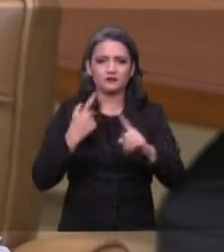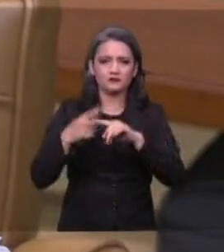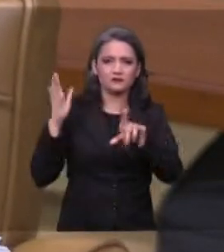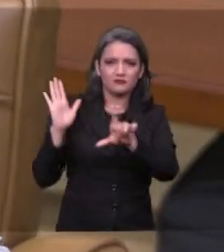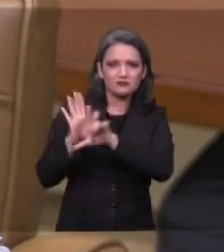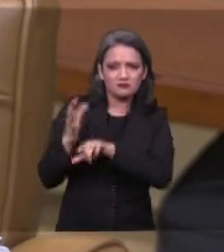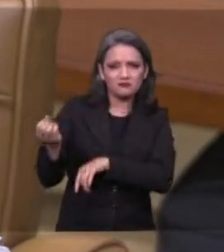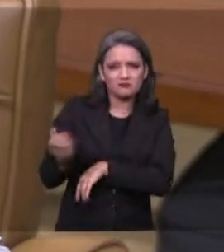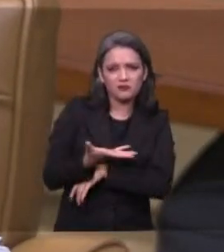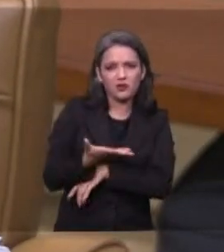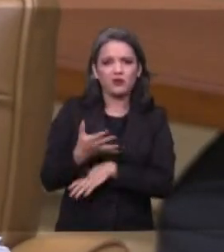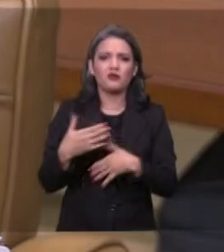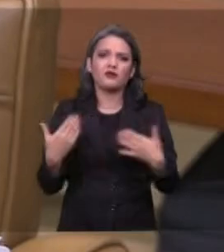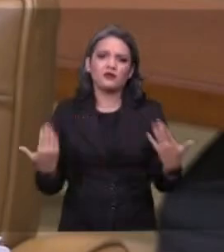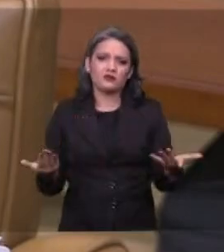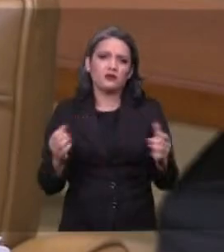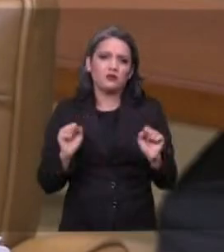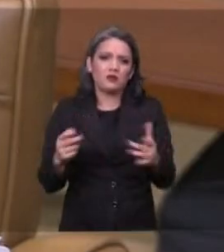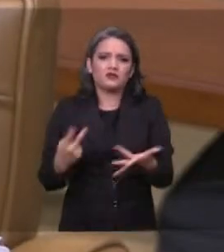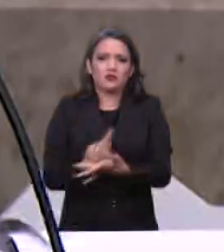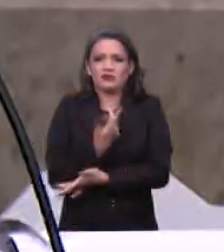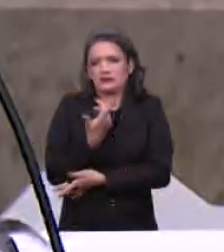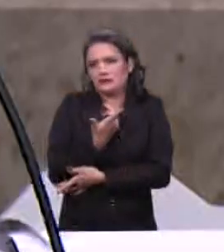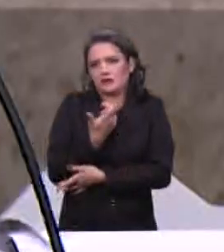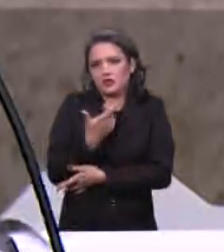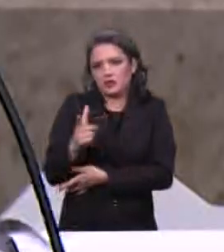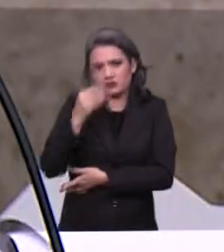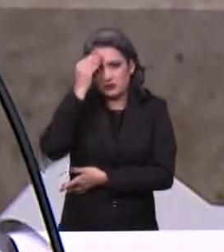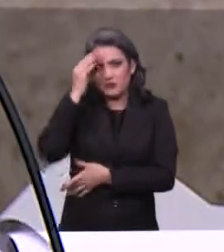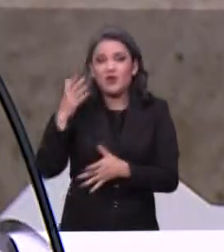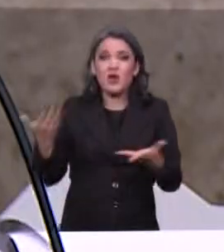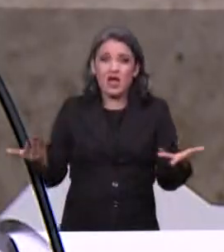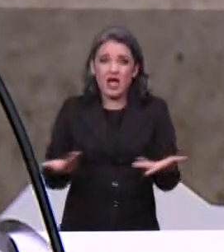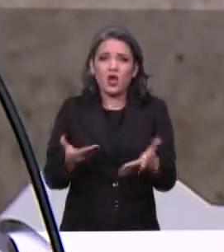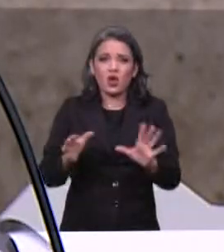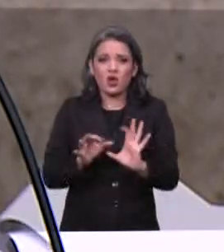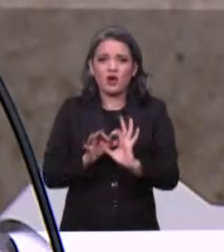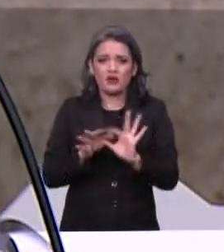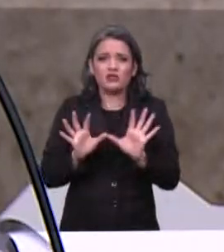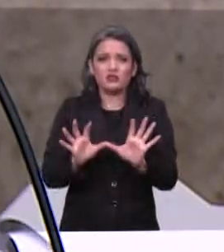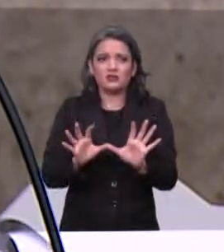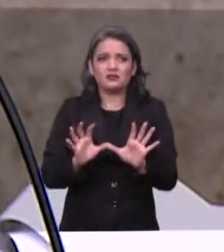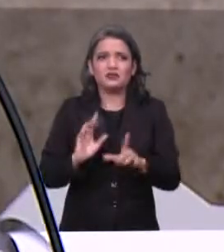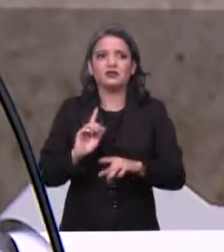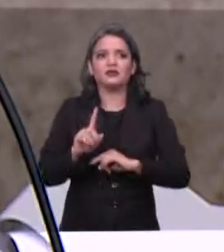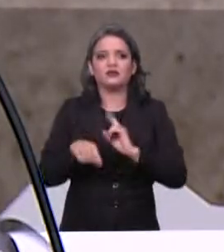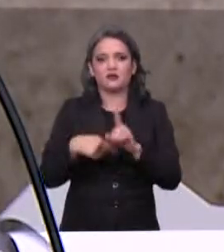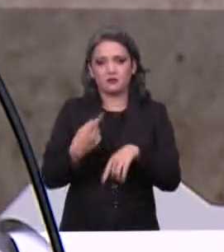outra interpretação. Por obra, deixamos assim, então, depois meu a gente vai... Ótimo. Certo.